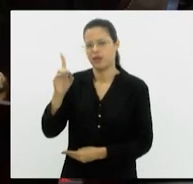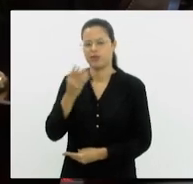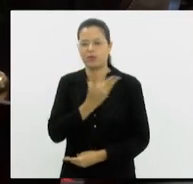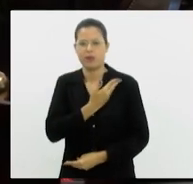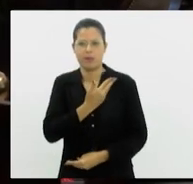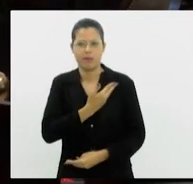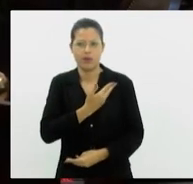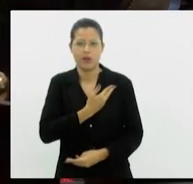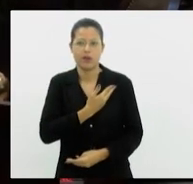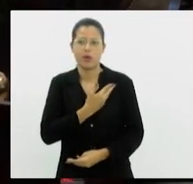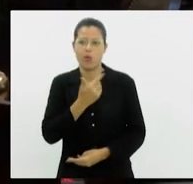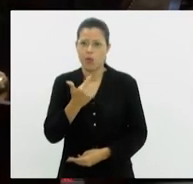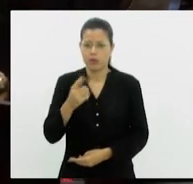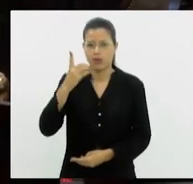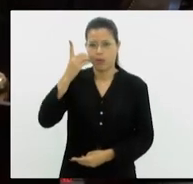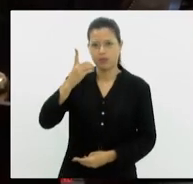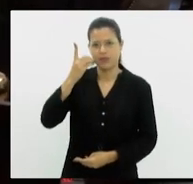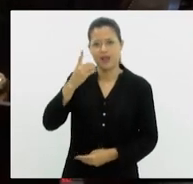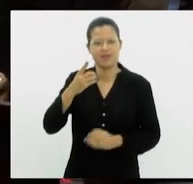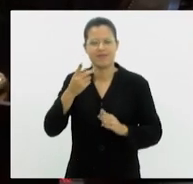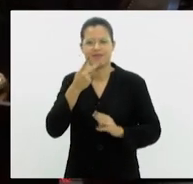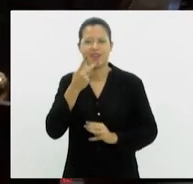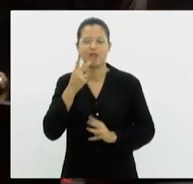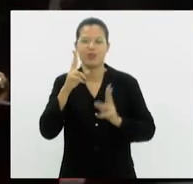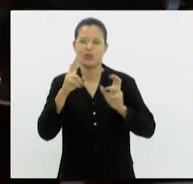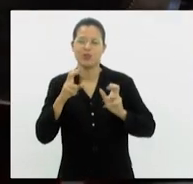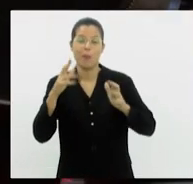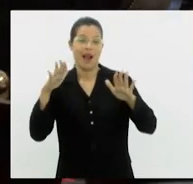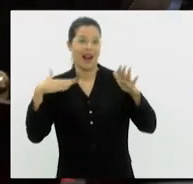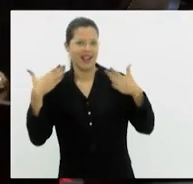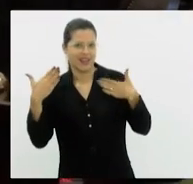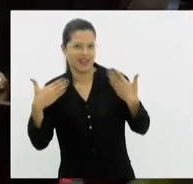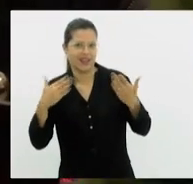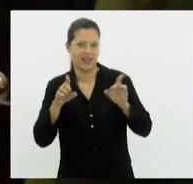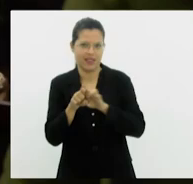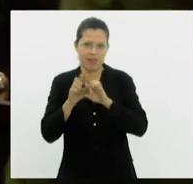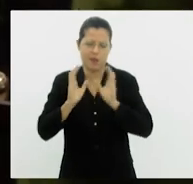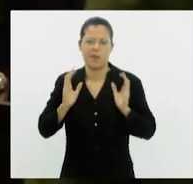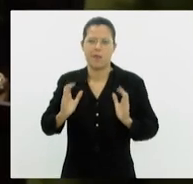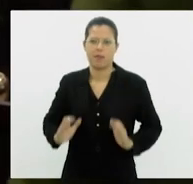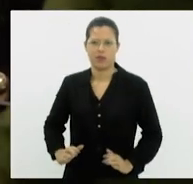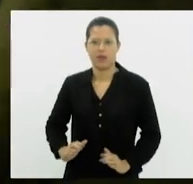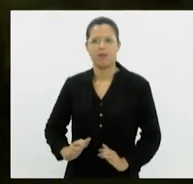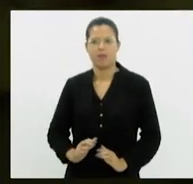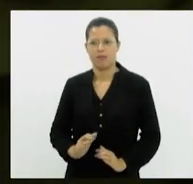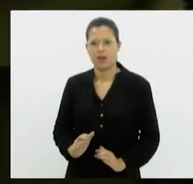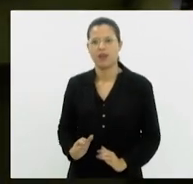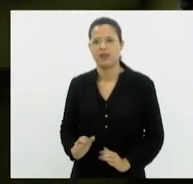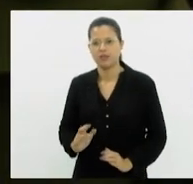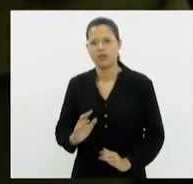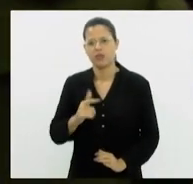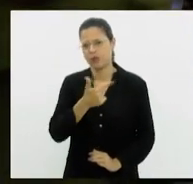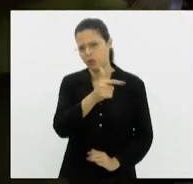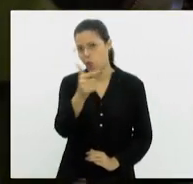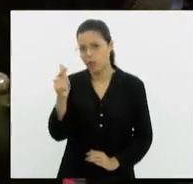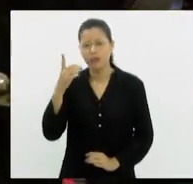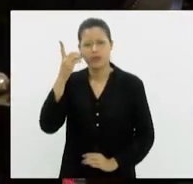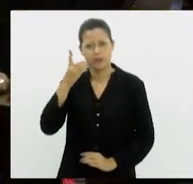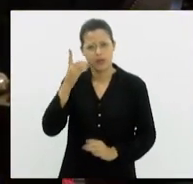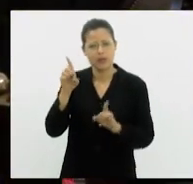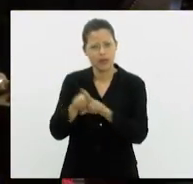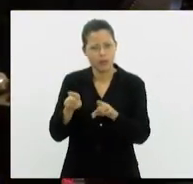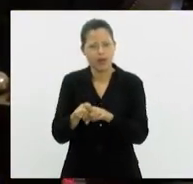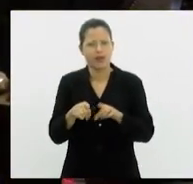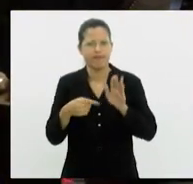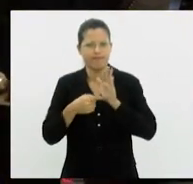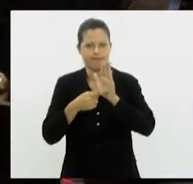um deputado que citou a alegria e o caráter, dentre outros parlamentares que com certeza vão passar por aqui e também lamentaram